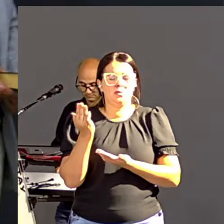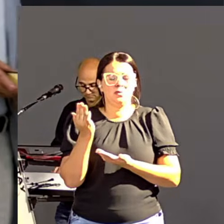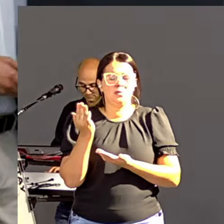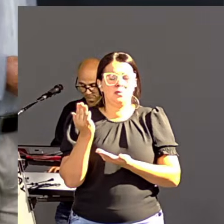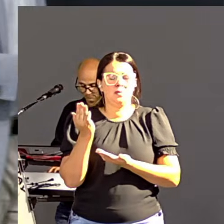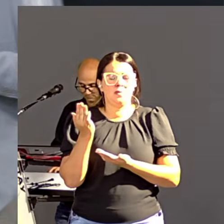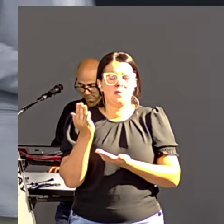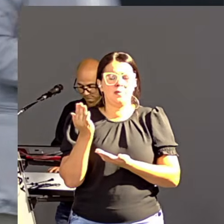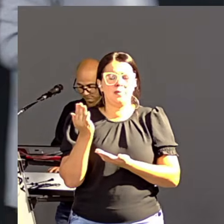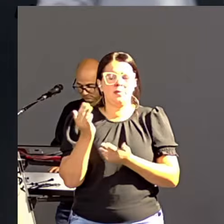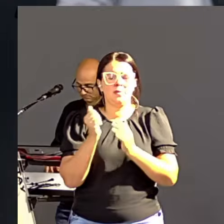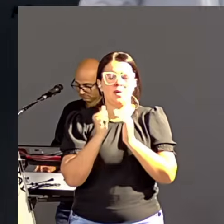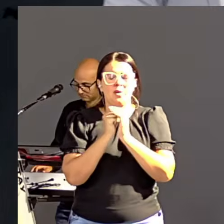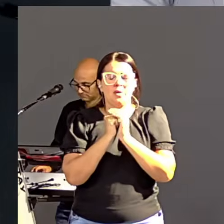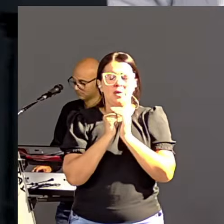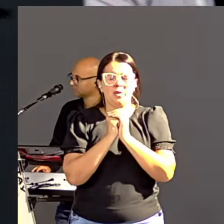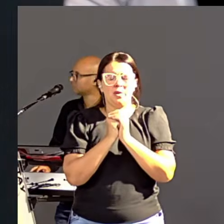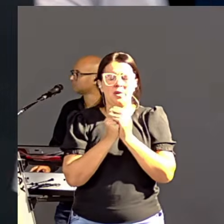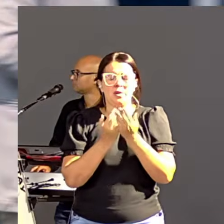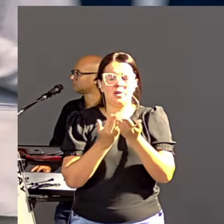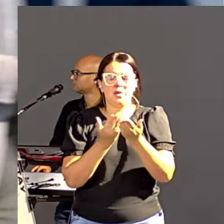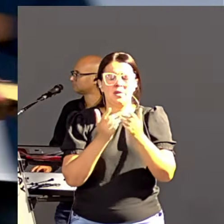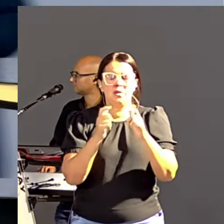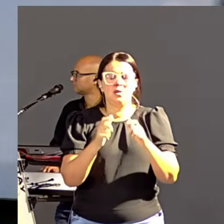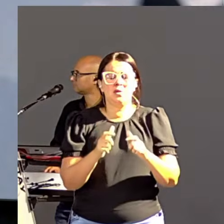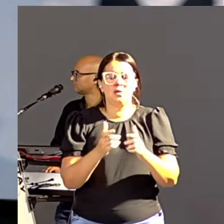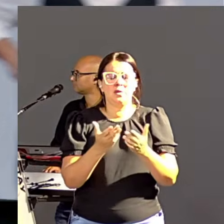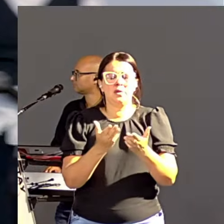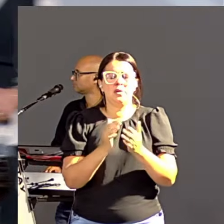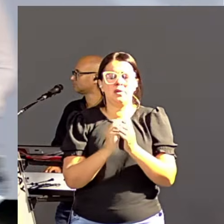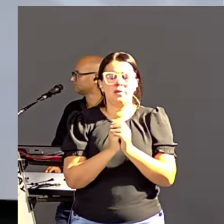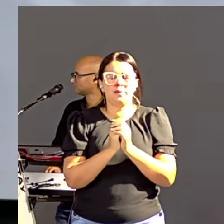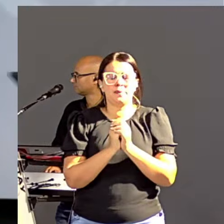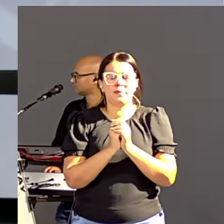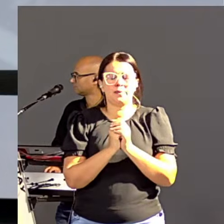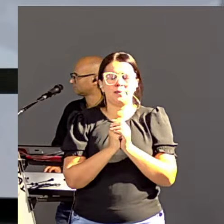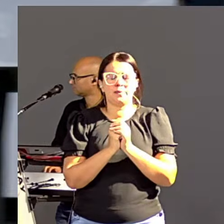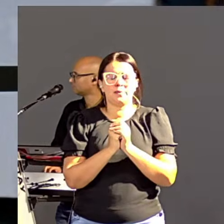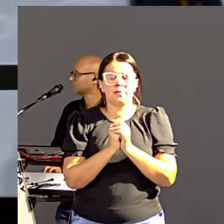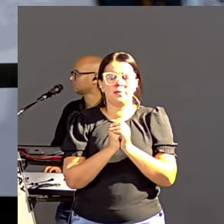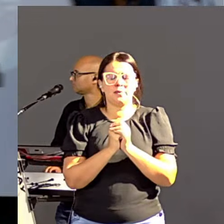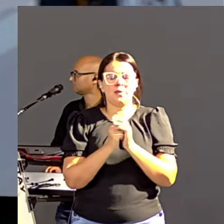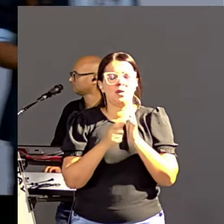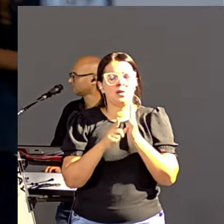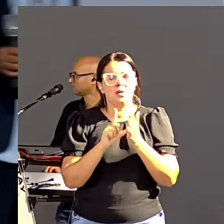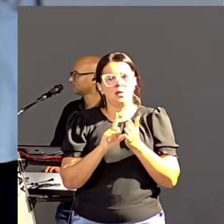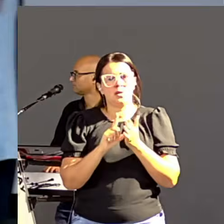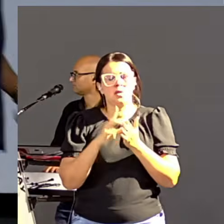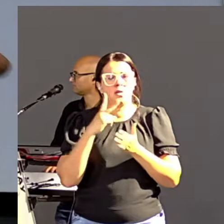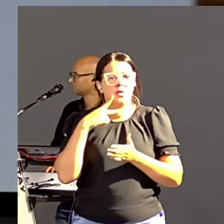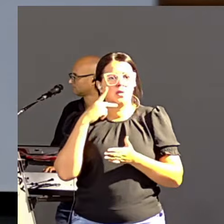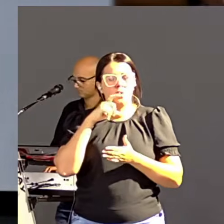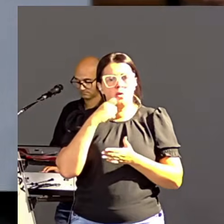Ore aí no seu lugar. Antes de cearmos, ore aí no seu lugar.